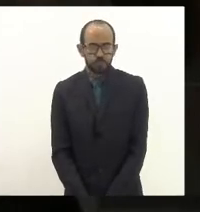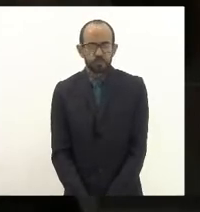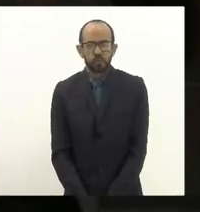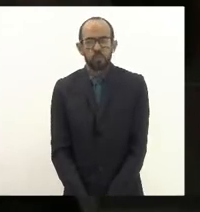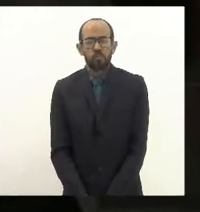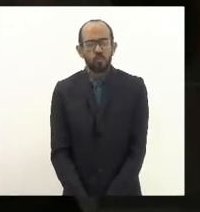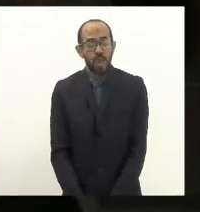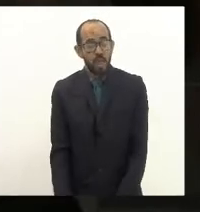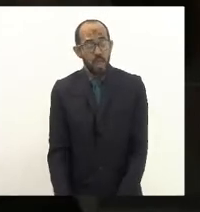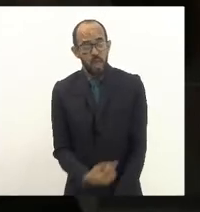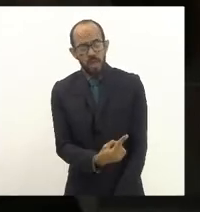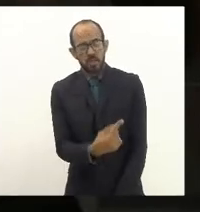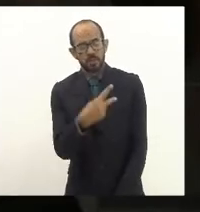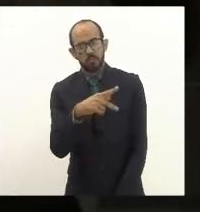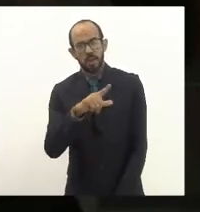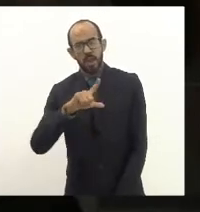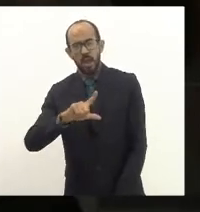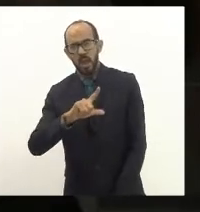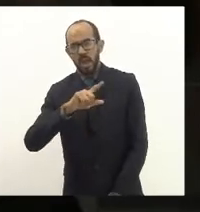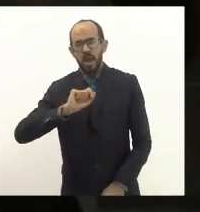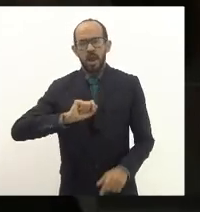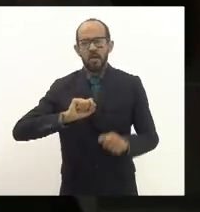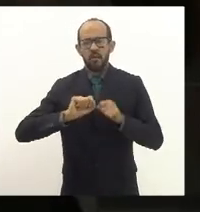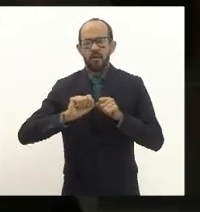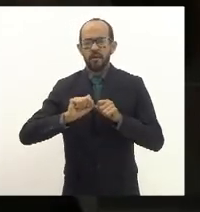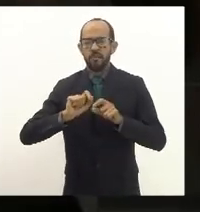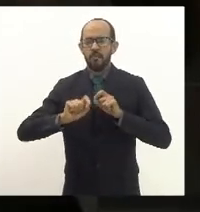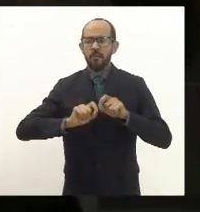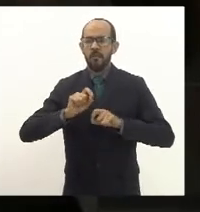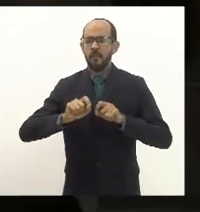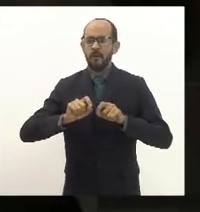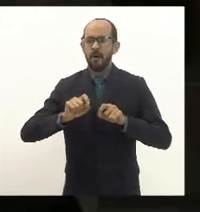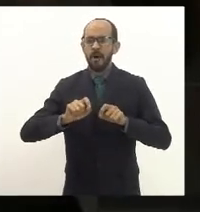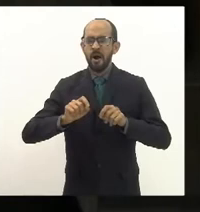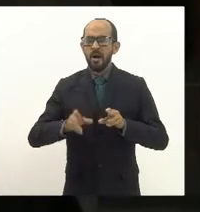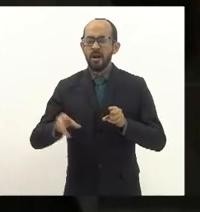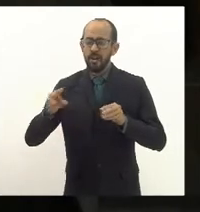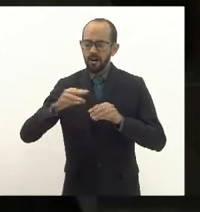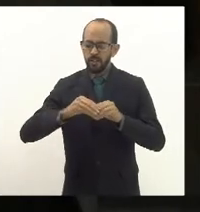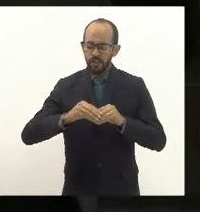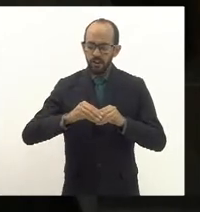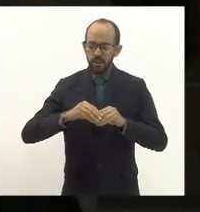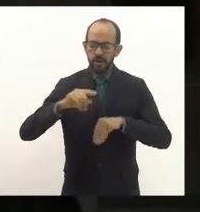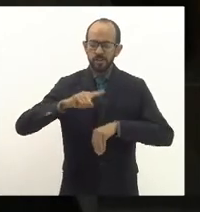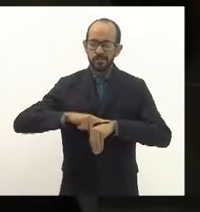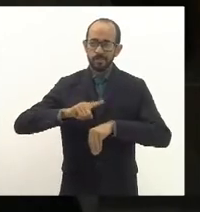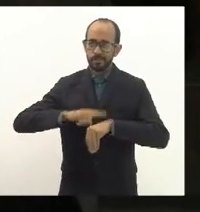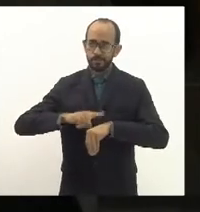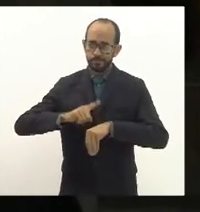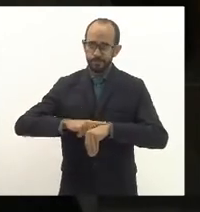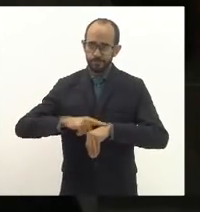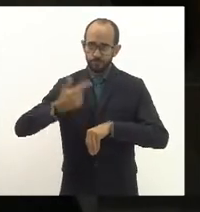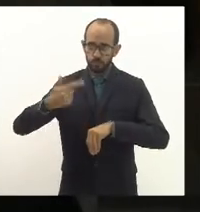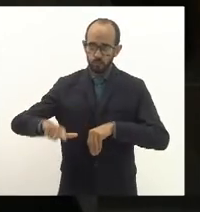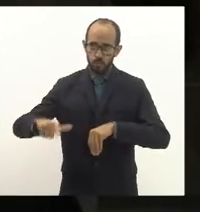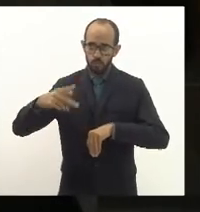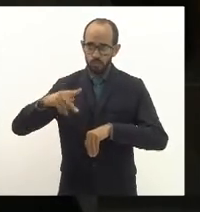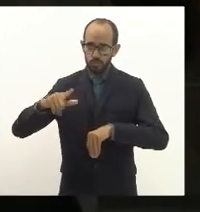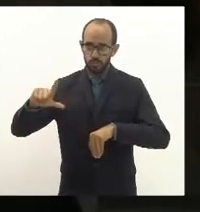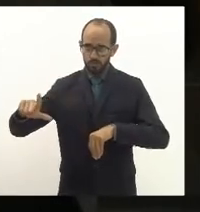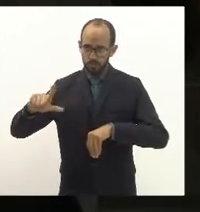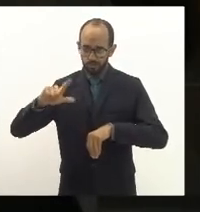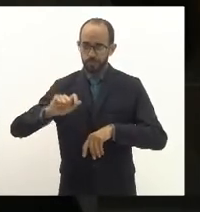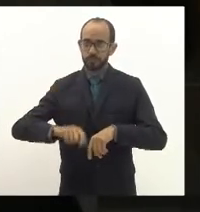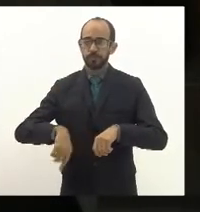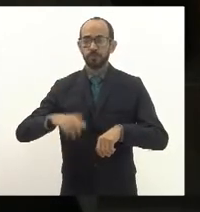Este PL simplesmente prorrogou o prazo de um outro projeto de lei